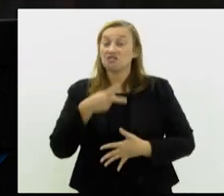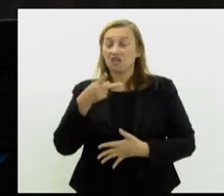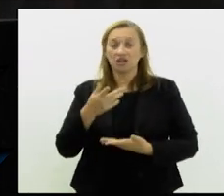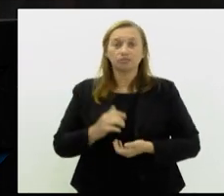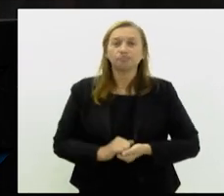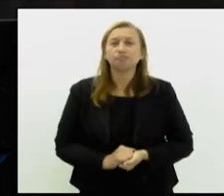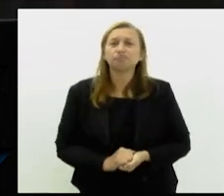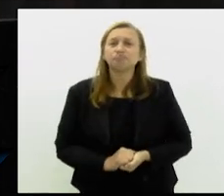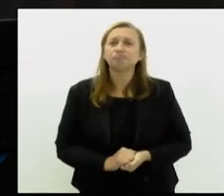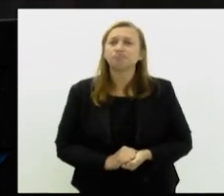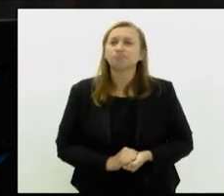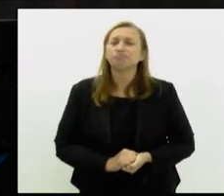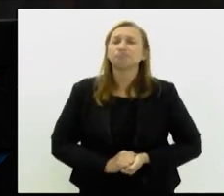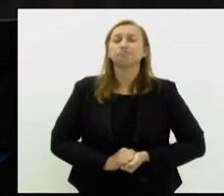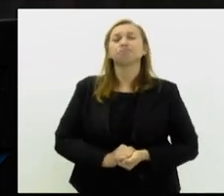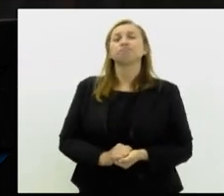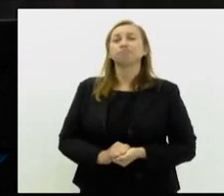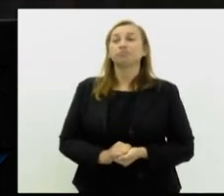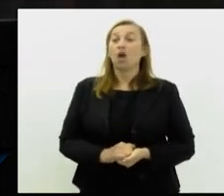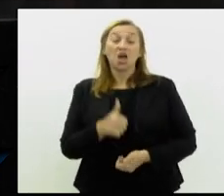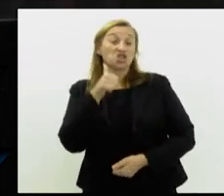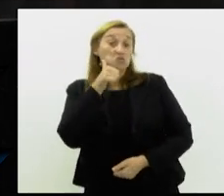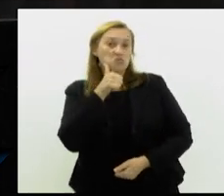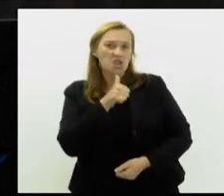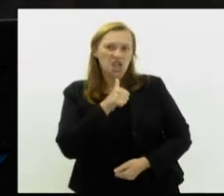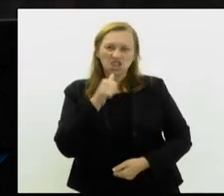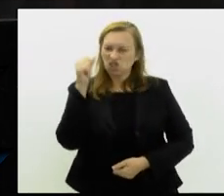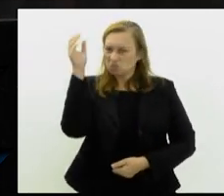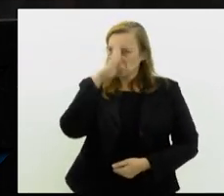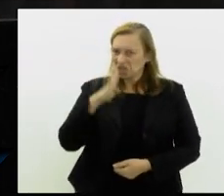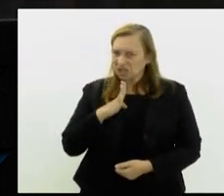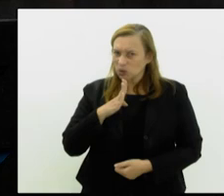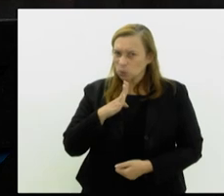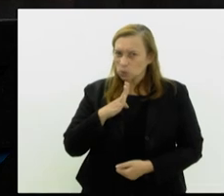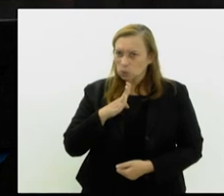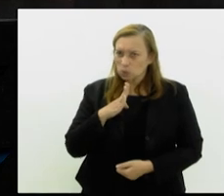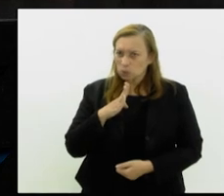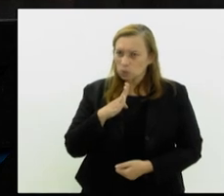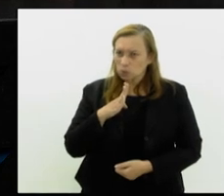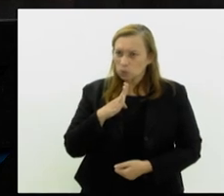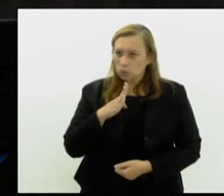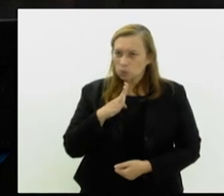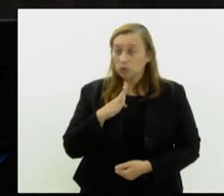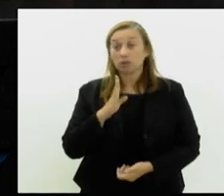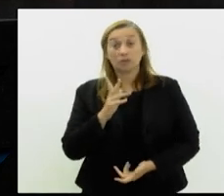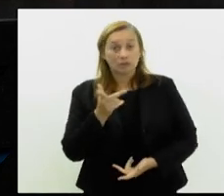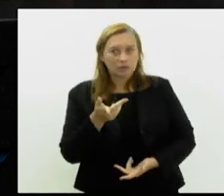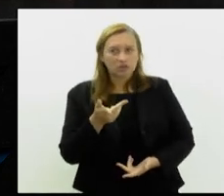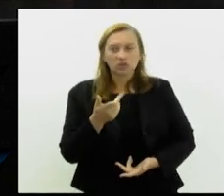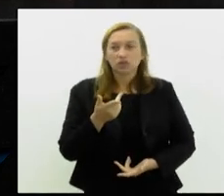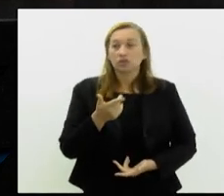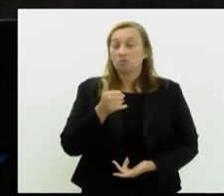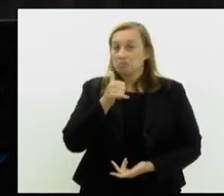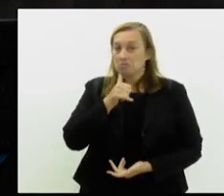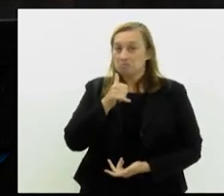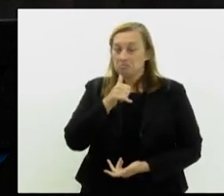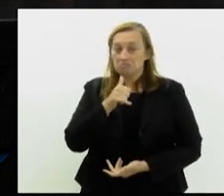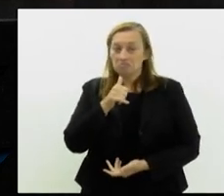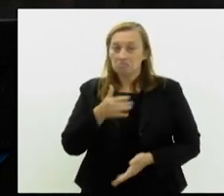o seguinte que as mulheres brasileiras né e notadamente As